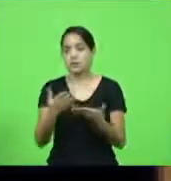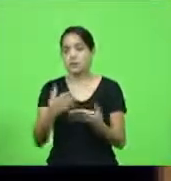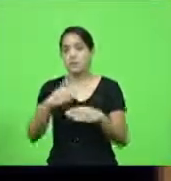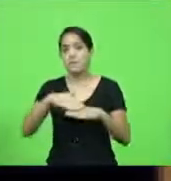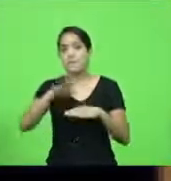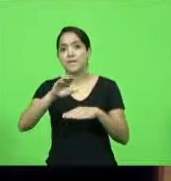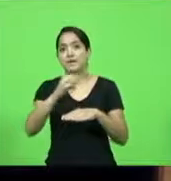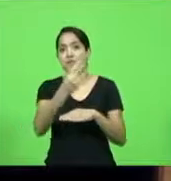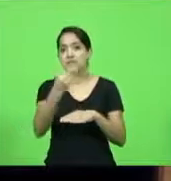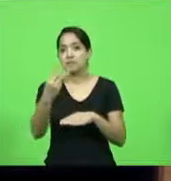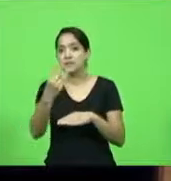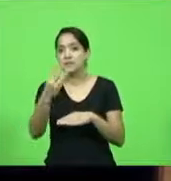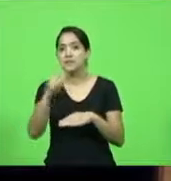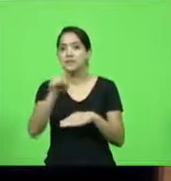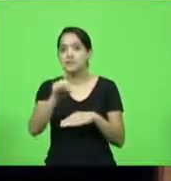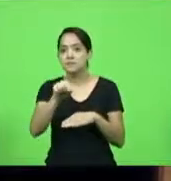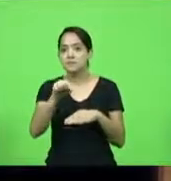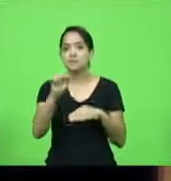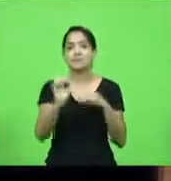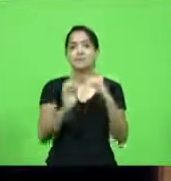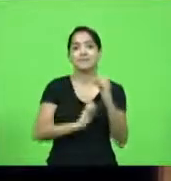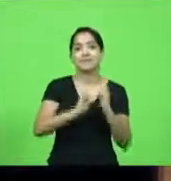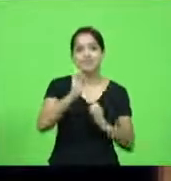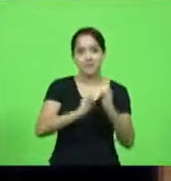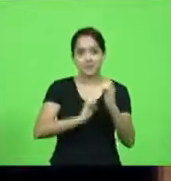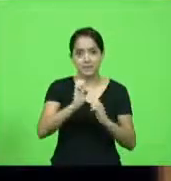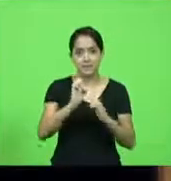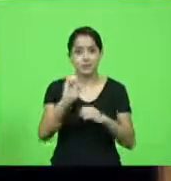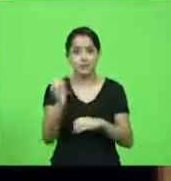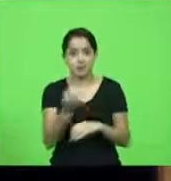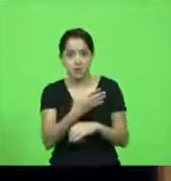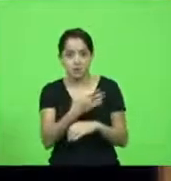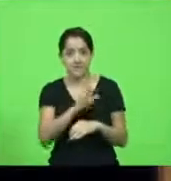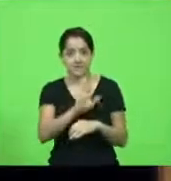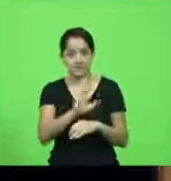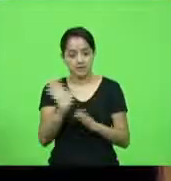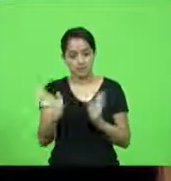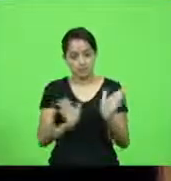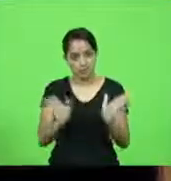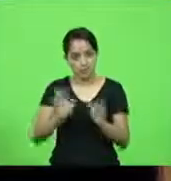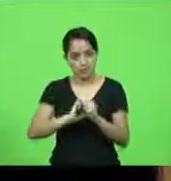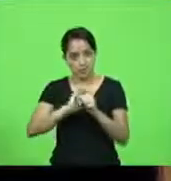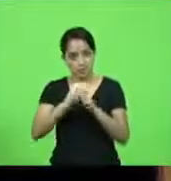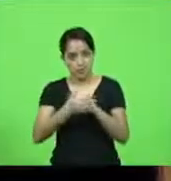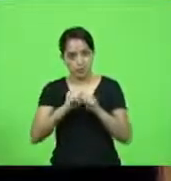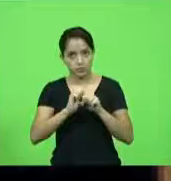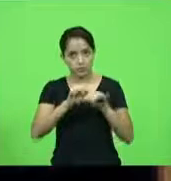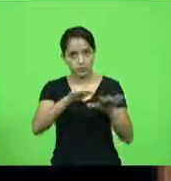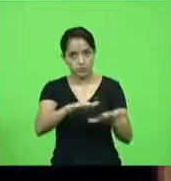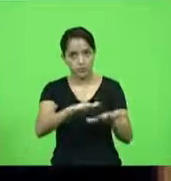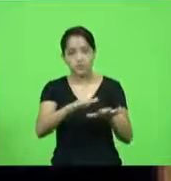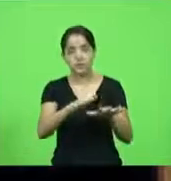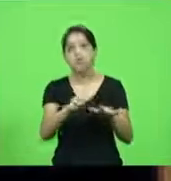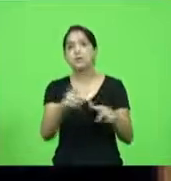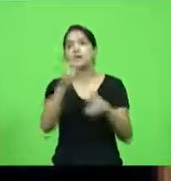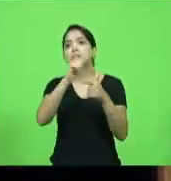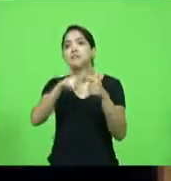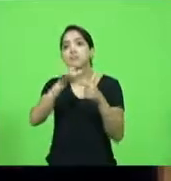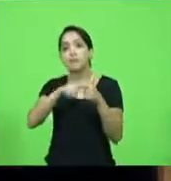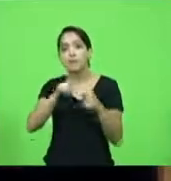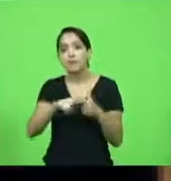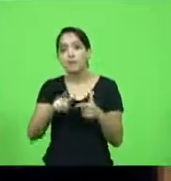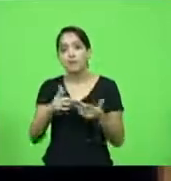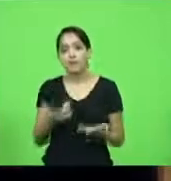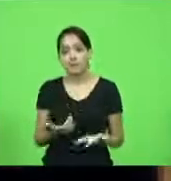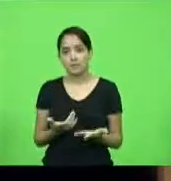33 mil novas empresas, mas que nesse momento de pandemia, nesse momento de um setor caótico que nós estamos vivendo, não só